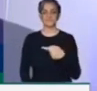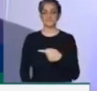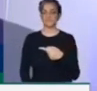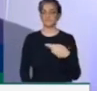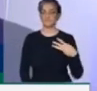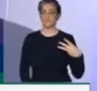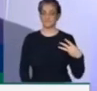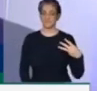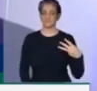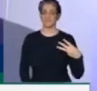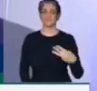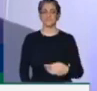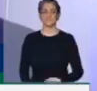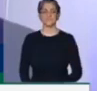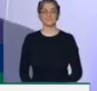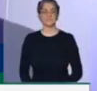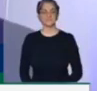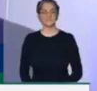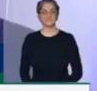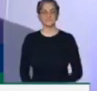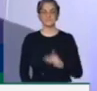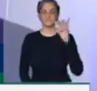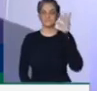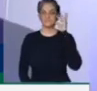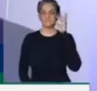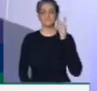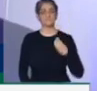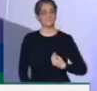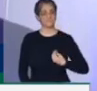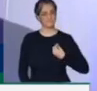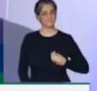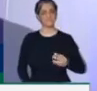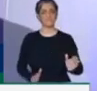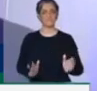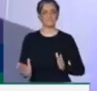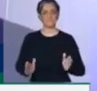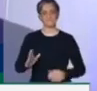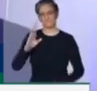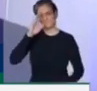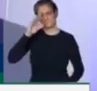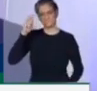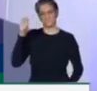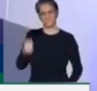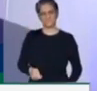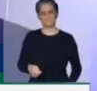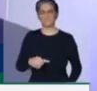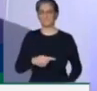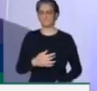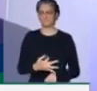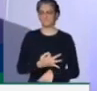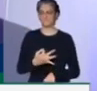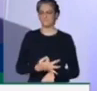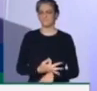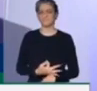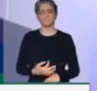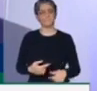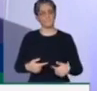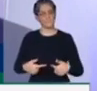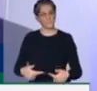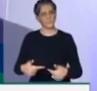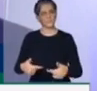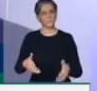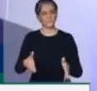de idade. A Dilma que lutou contra a ditadura, que fez muito pelo Brasil como nossa presidenta. E